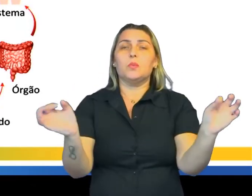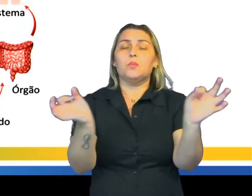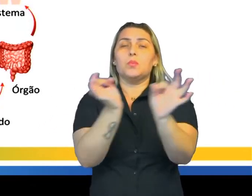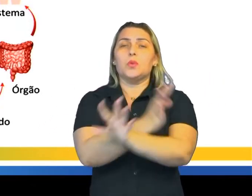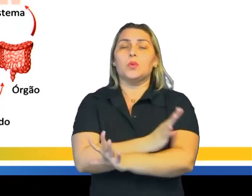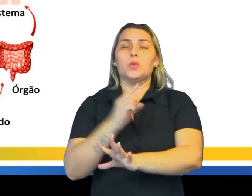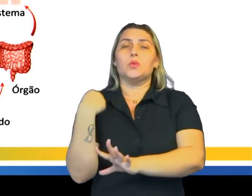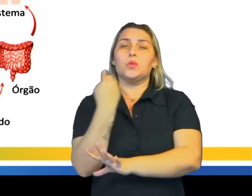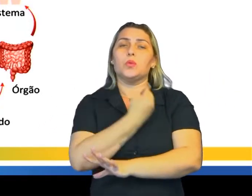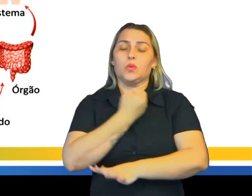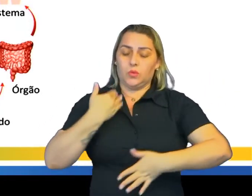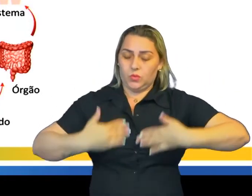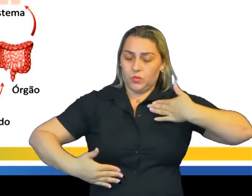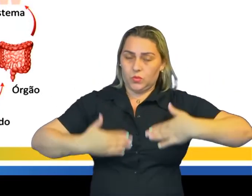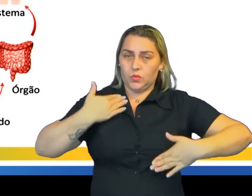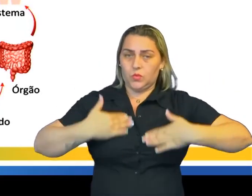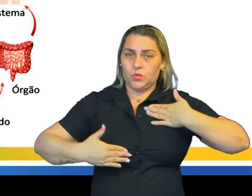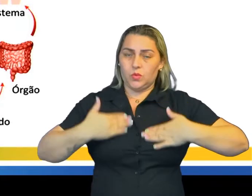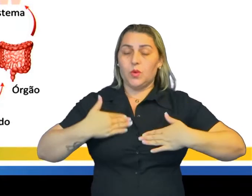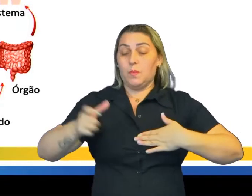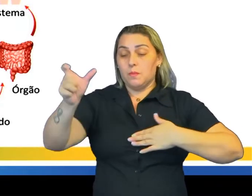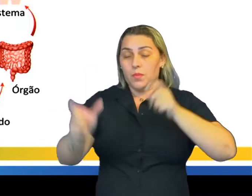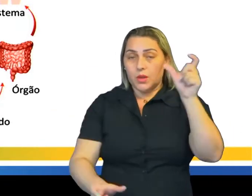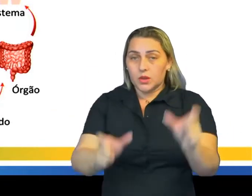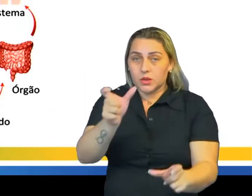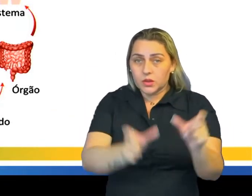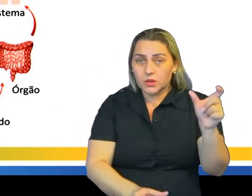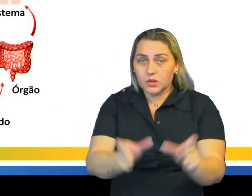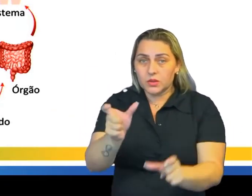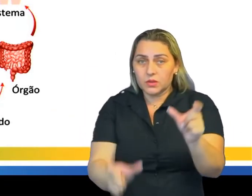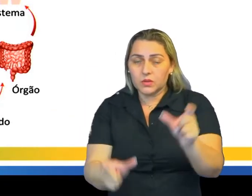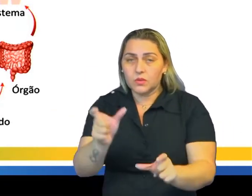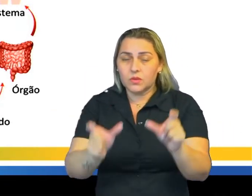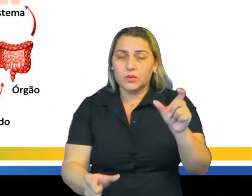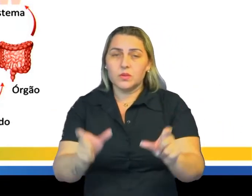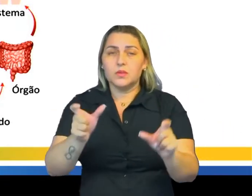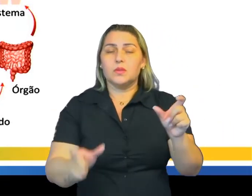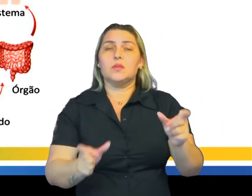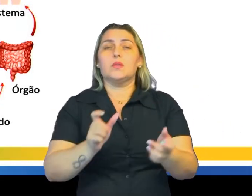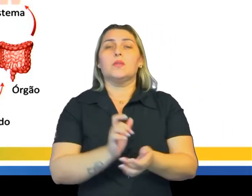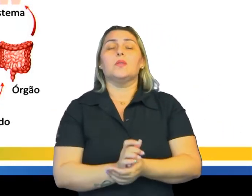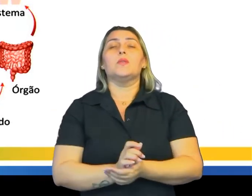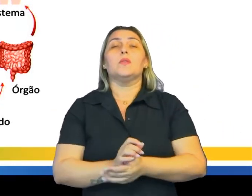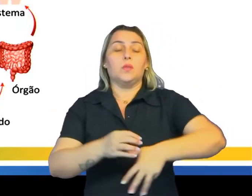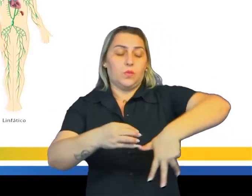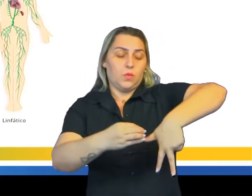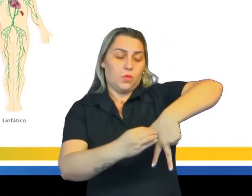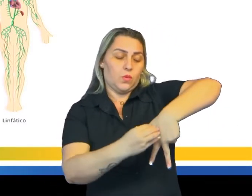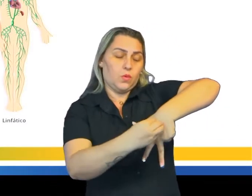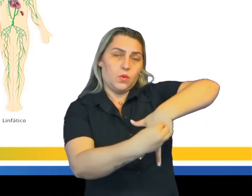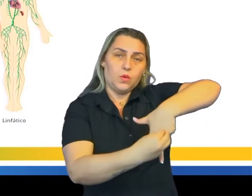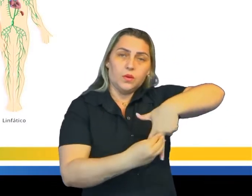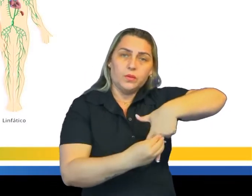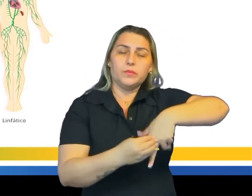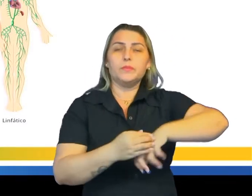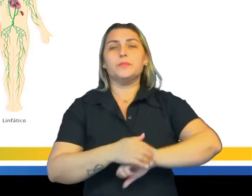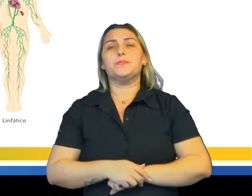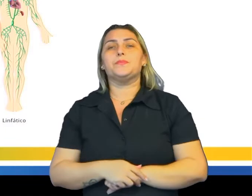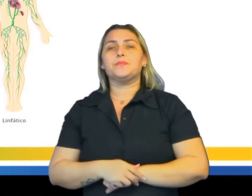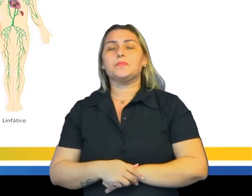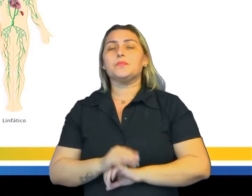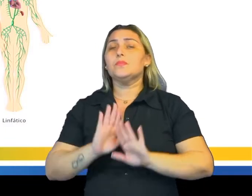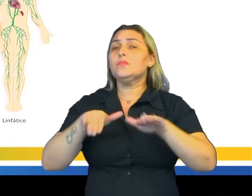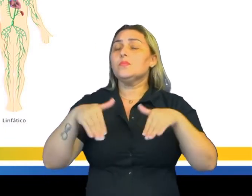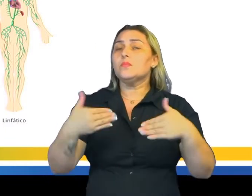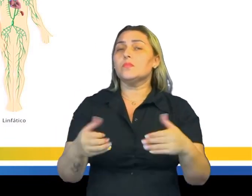forma o nosso organismo. Um indivíduo é um órgão ou um organismo.